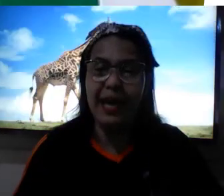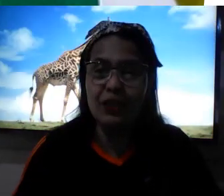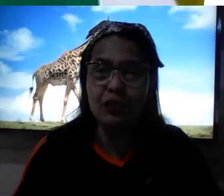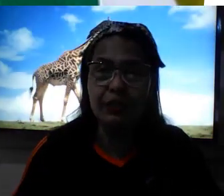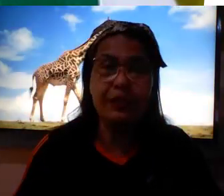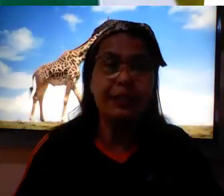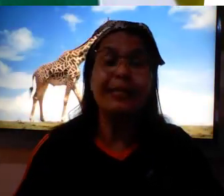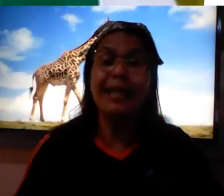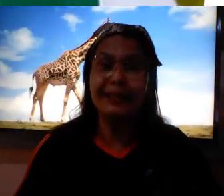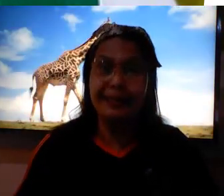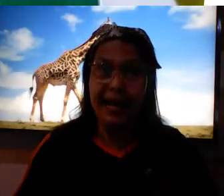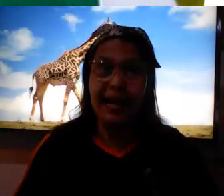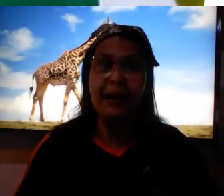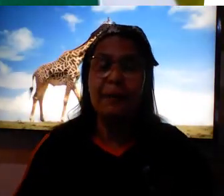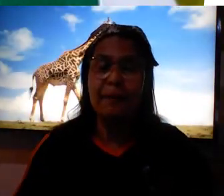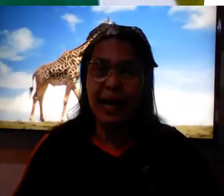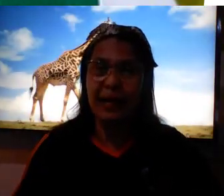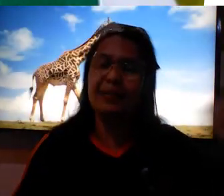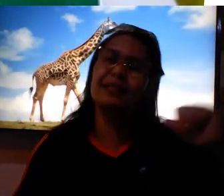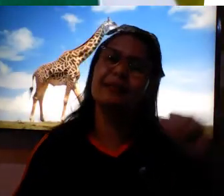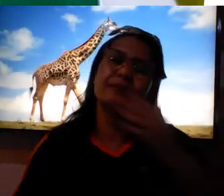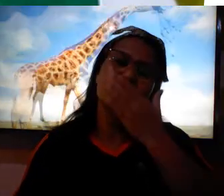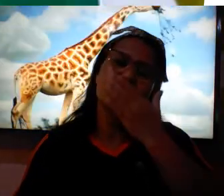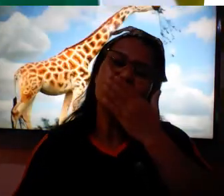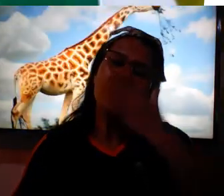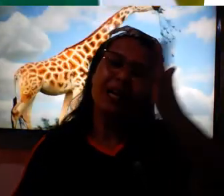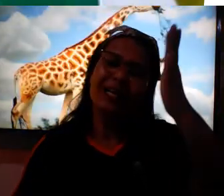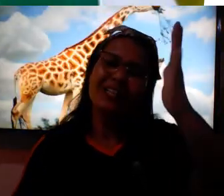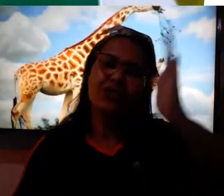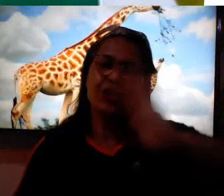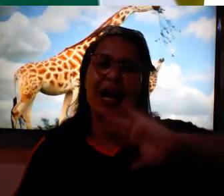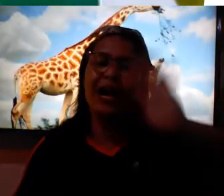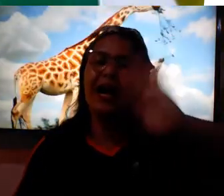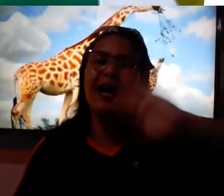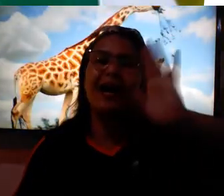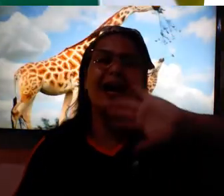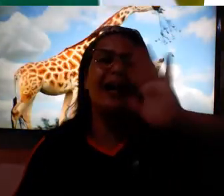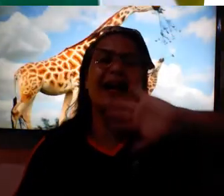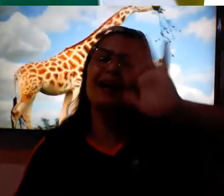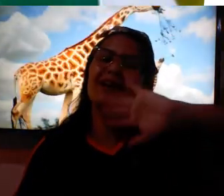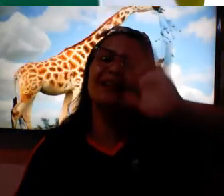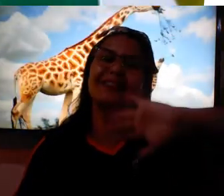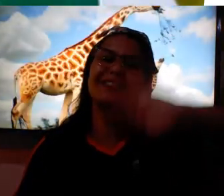Beijos e até mais. Tchau!